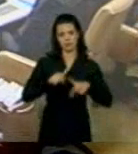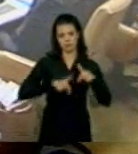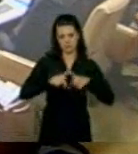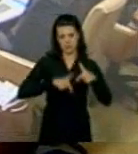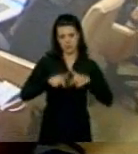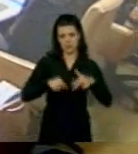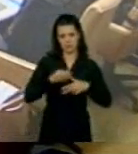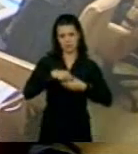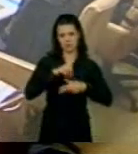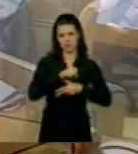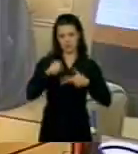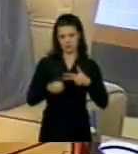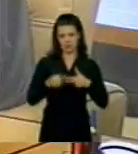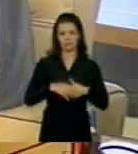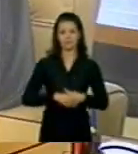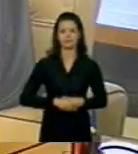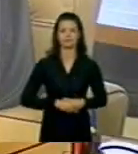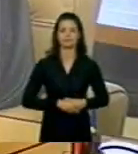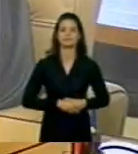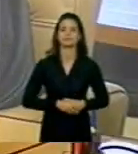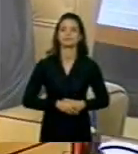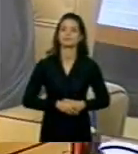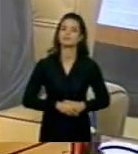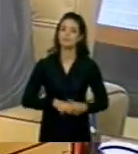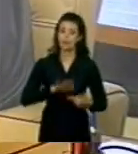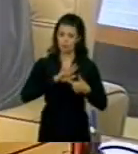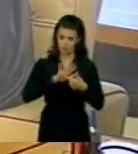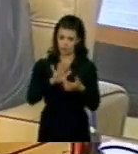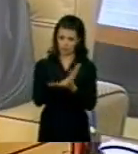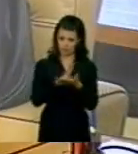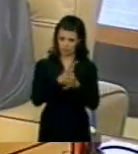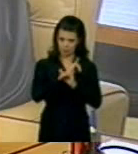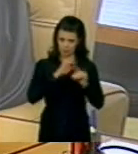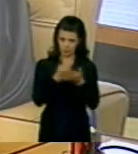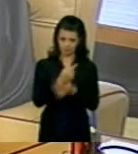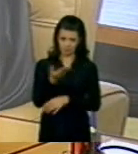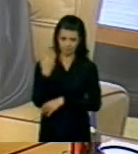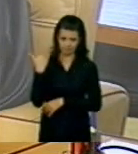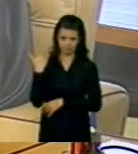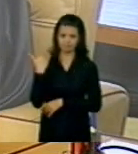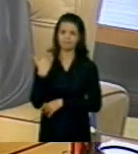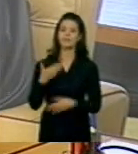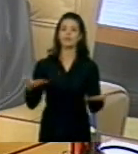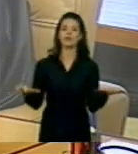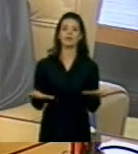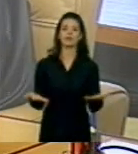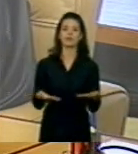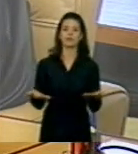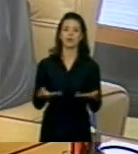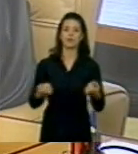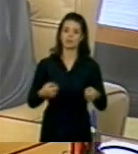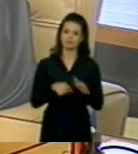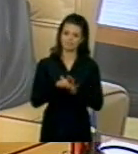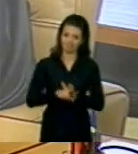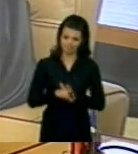funcionais, fecho aspas. Feito esses registros preliminares, impende, pois, agora, examinar